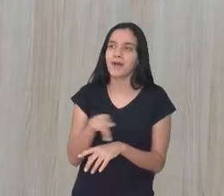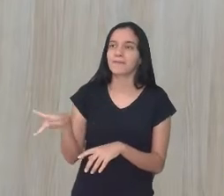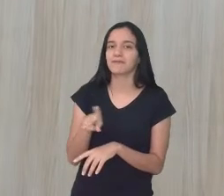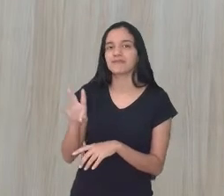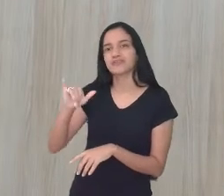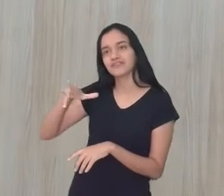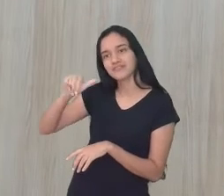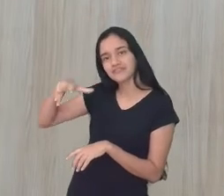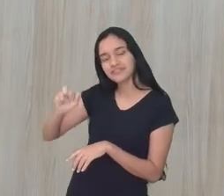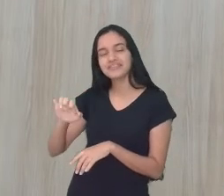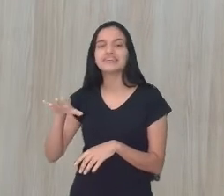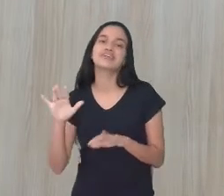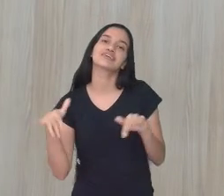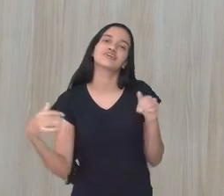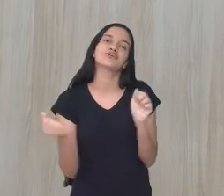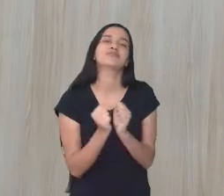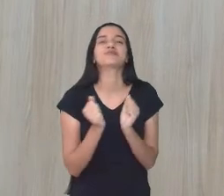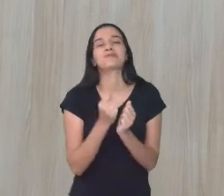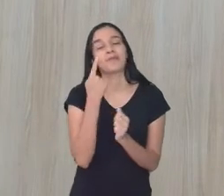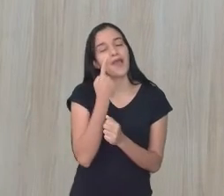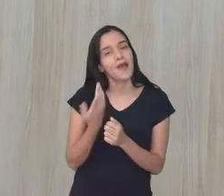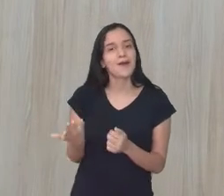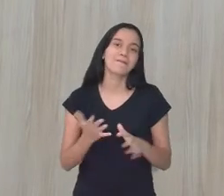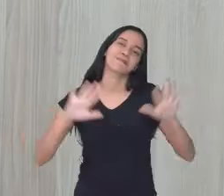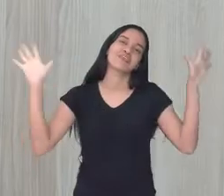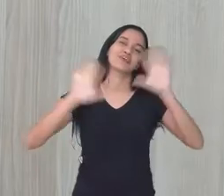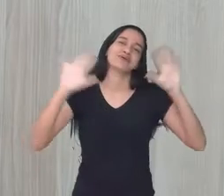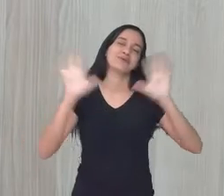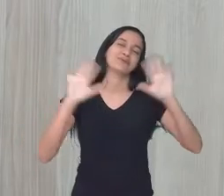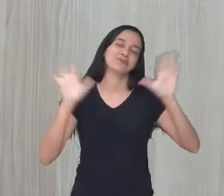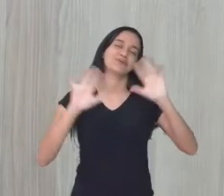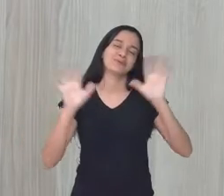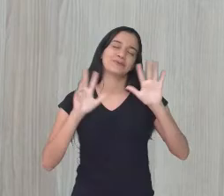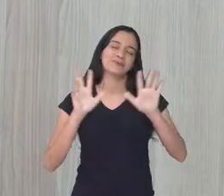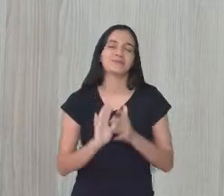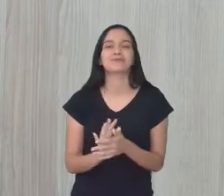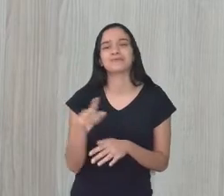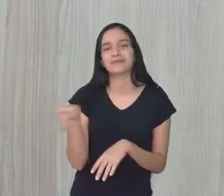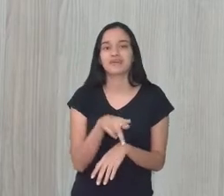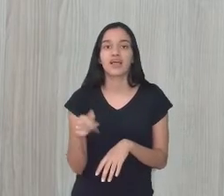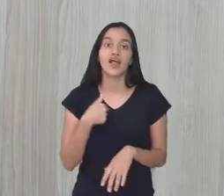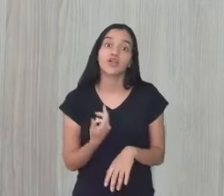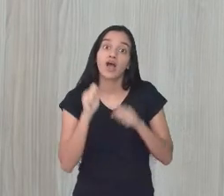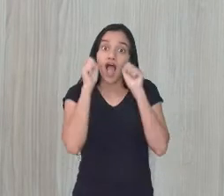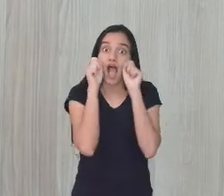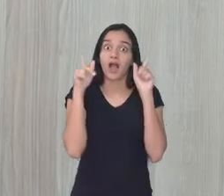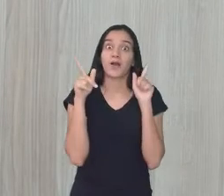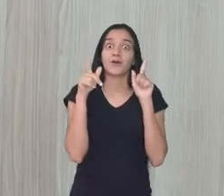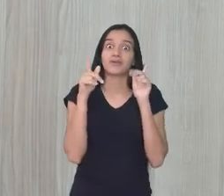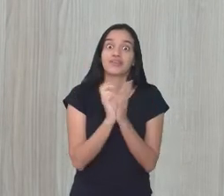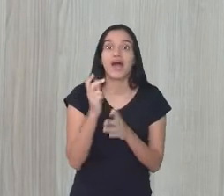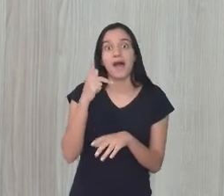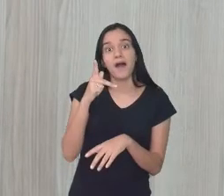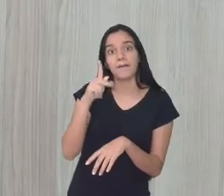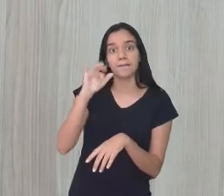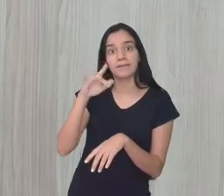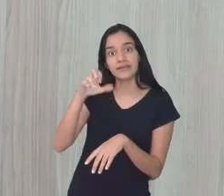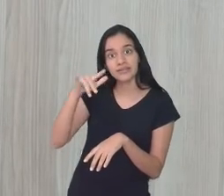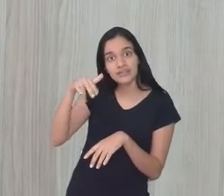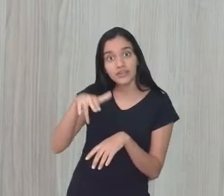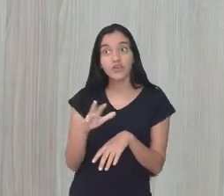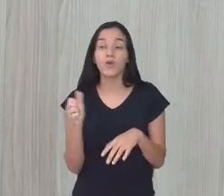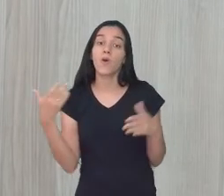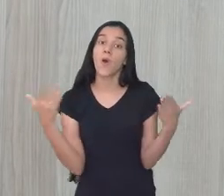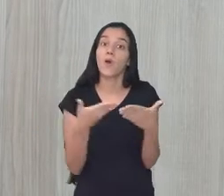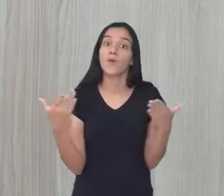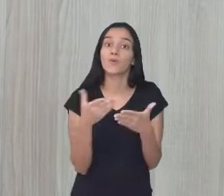professora Viviane comigo. Olha só. Oi, professora Vanessa. Eu tô aqui tentando acordar Pedrinho. Que hoje ele tem o quê?